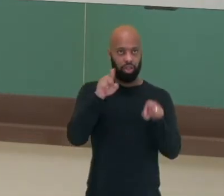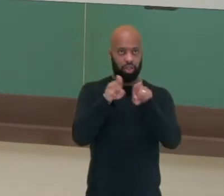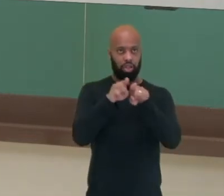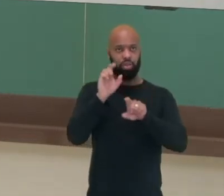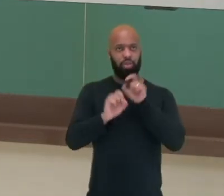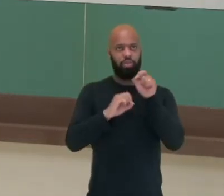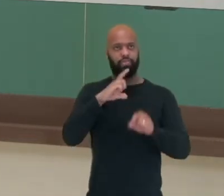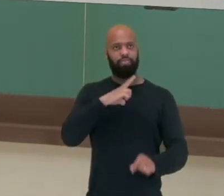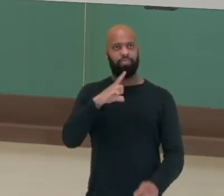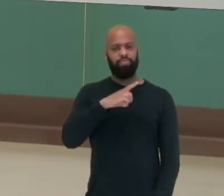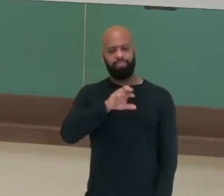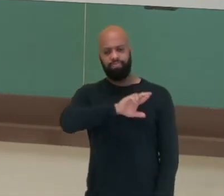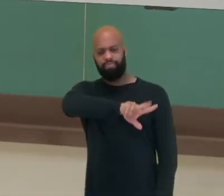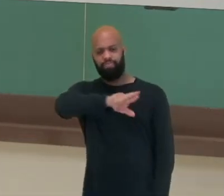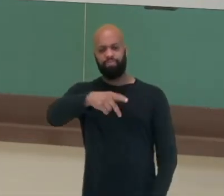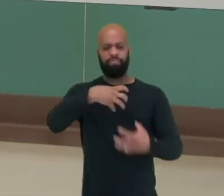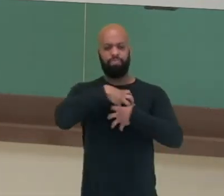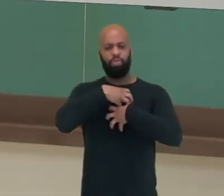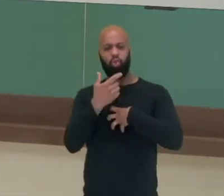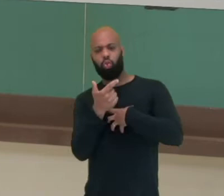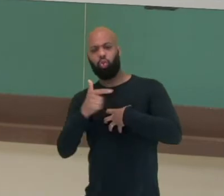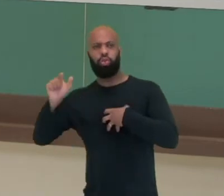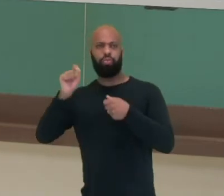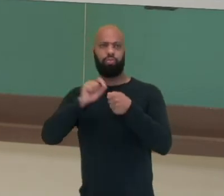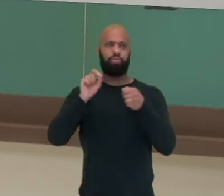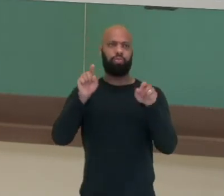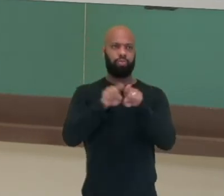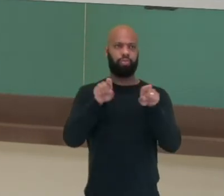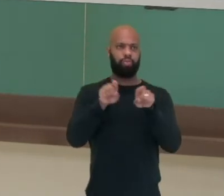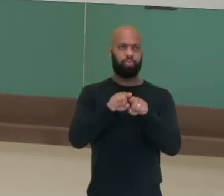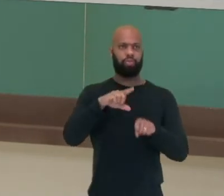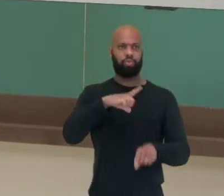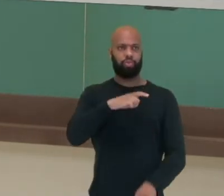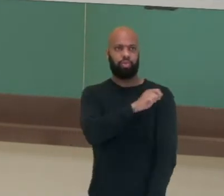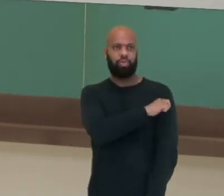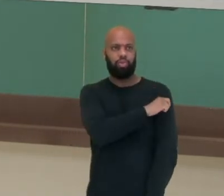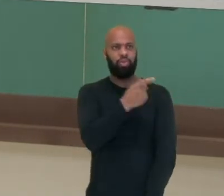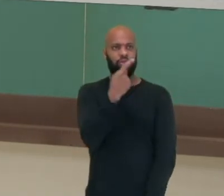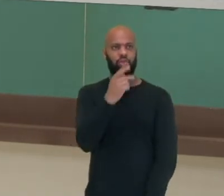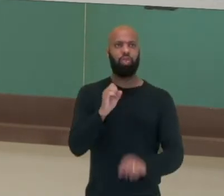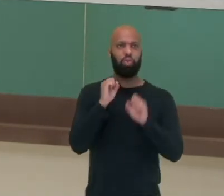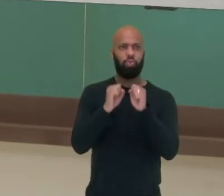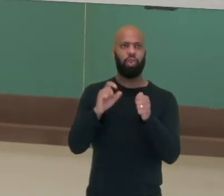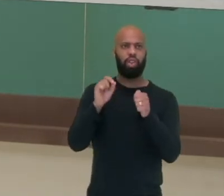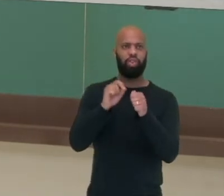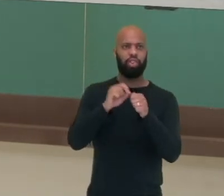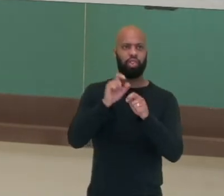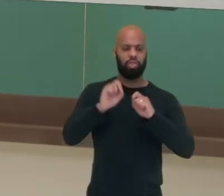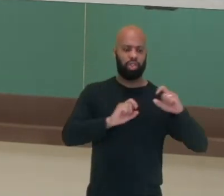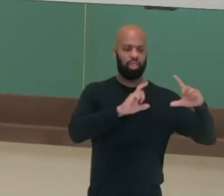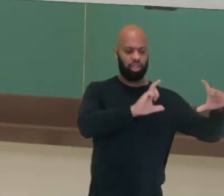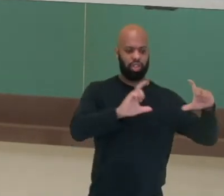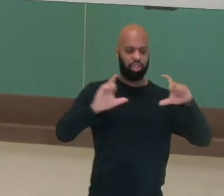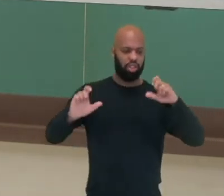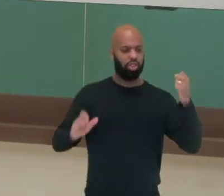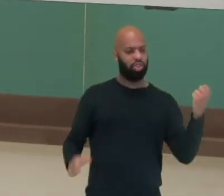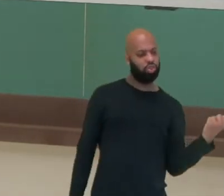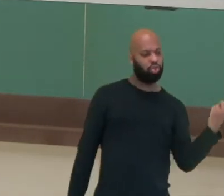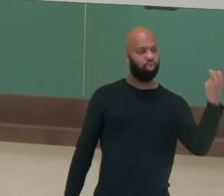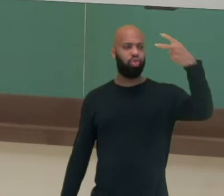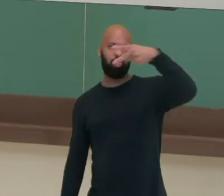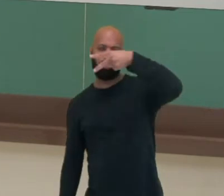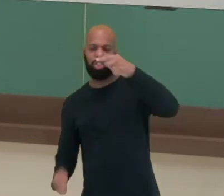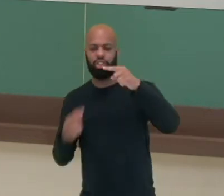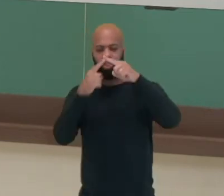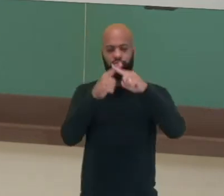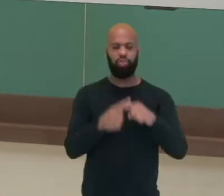existem muitas maneiras de fazer, ó. Tem gente, os meus alunos falam, professora, pode fazer chuveirinho? Pode, é a distributiva, né,